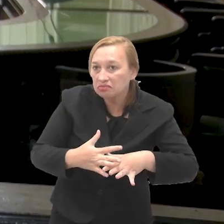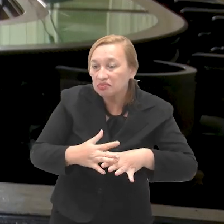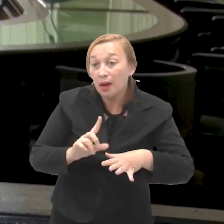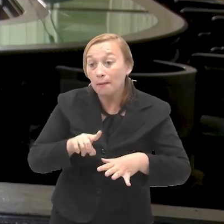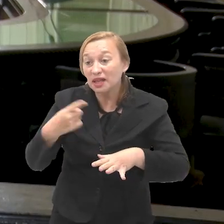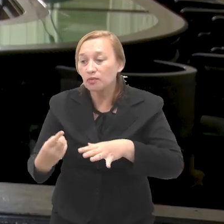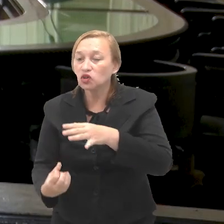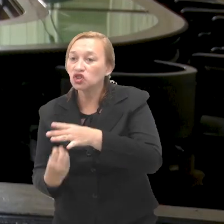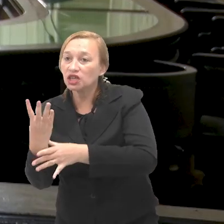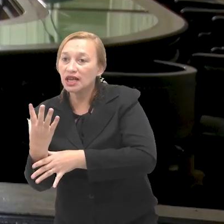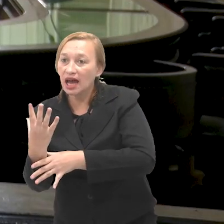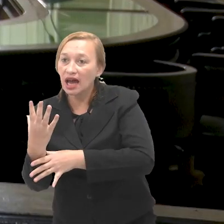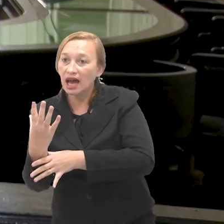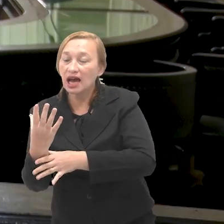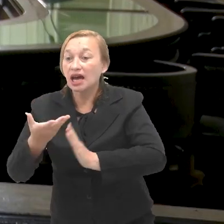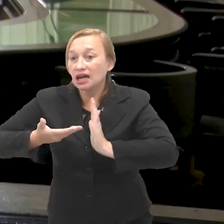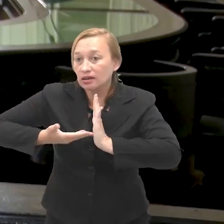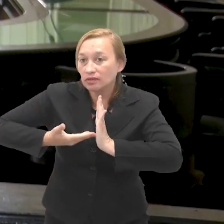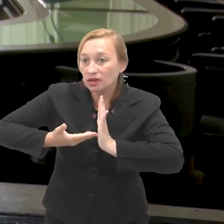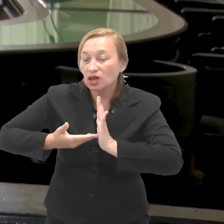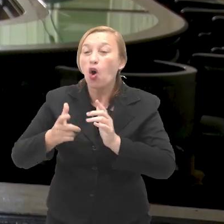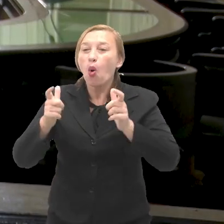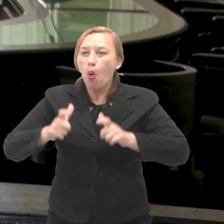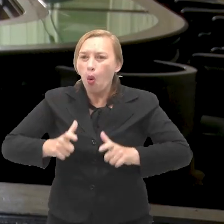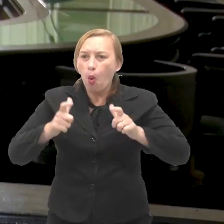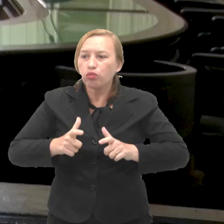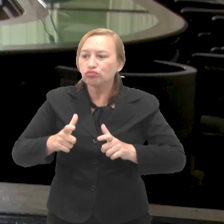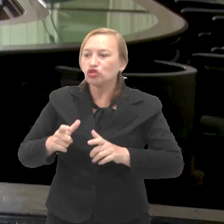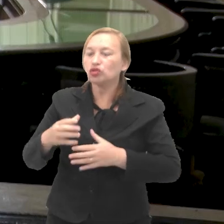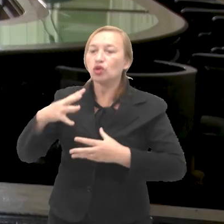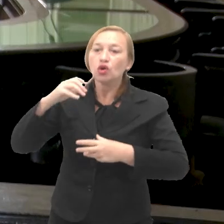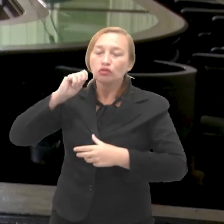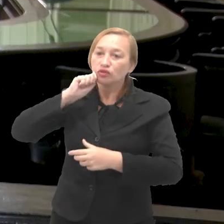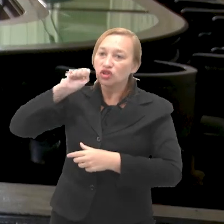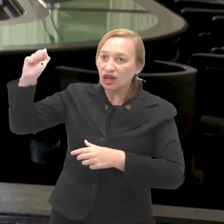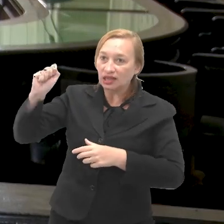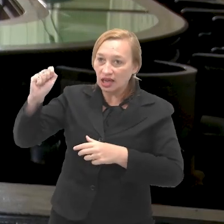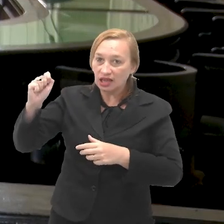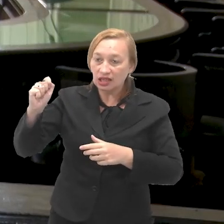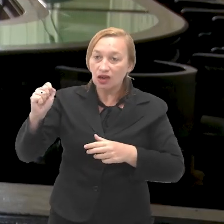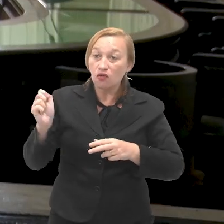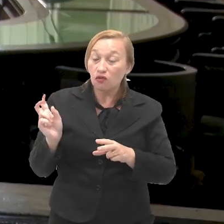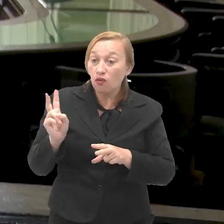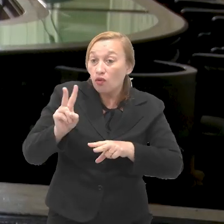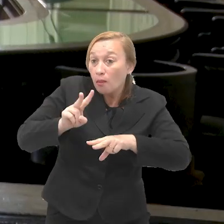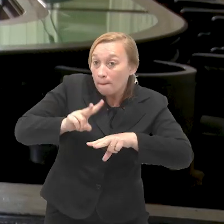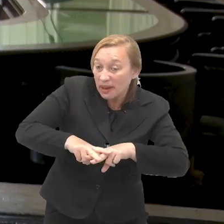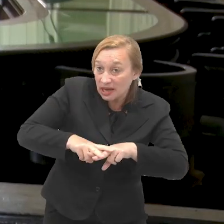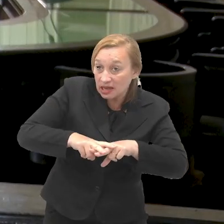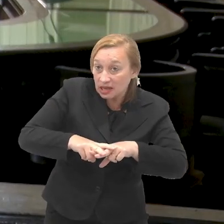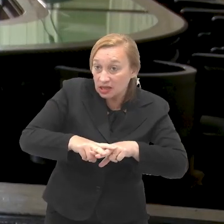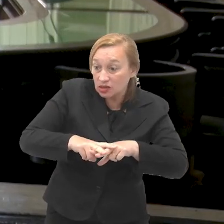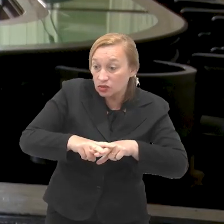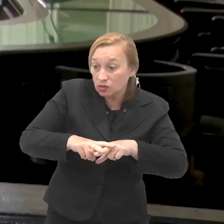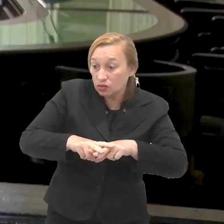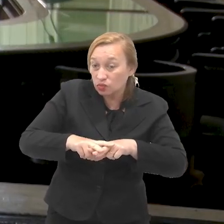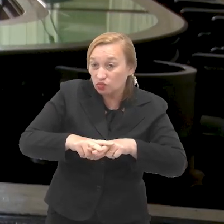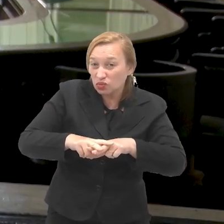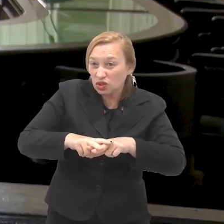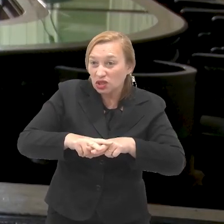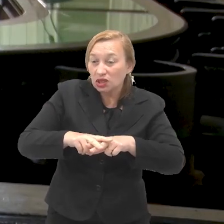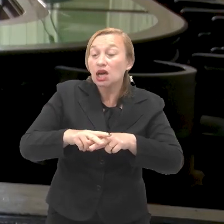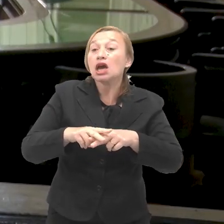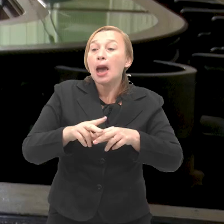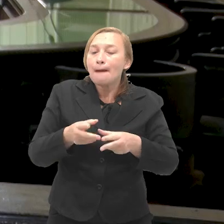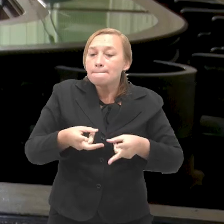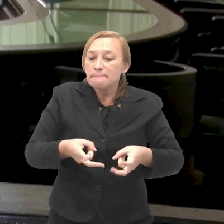Deputados. E no local da Cadeia Velha, onde Tiradentes ficou preso, no espaço onde ele ficou, os trabalhadores que estavam desmontando aquele local